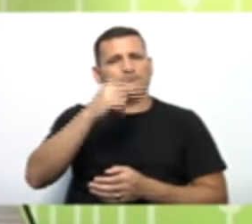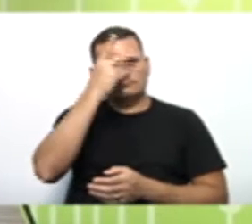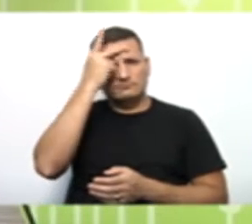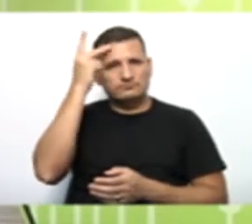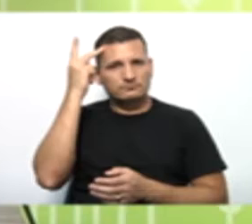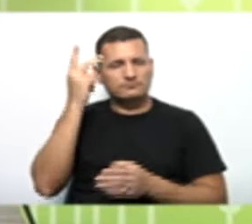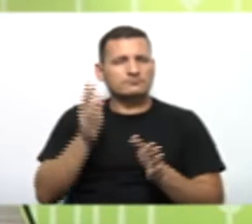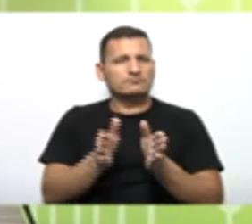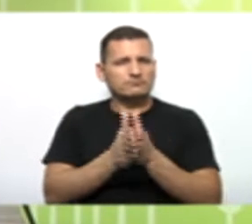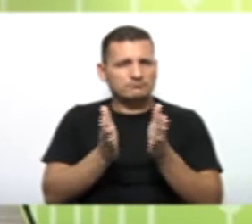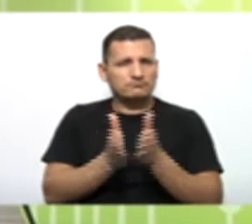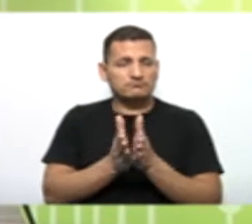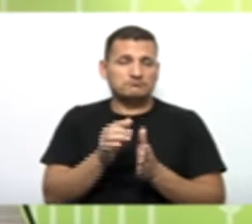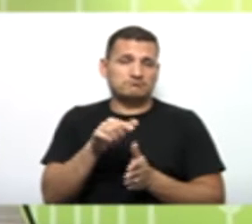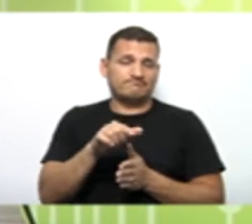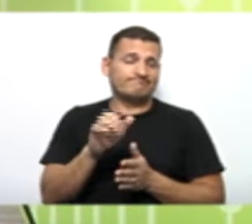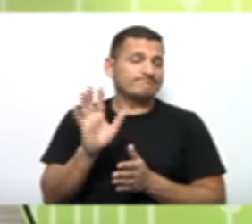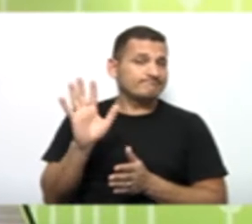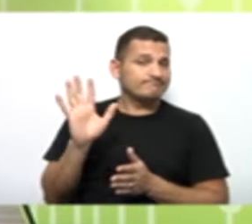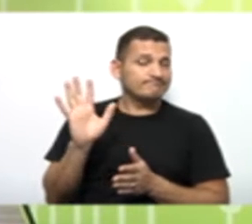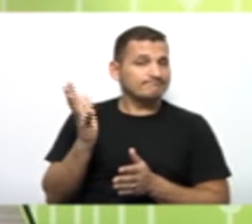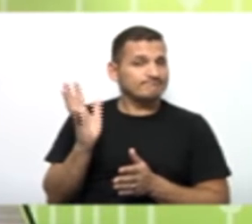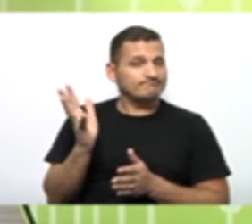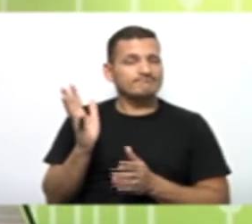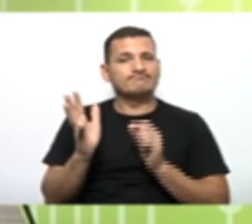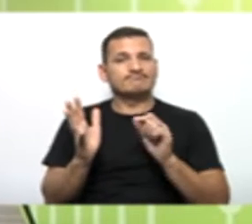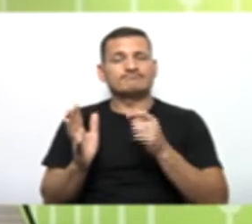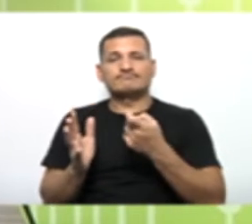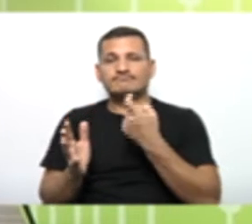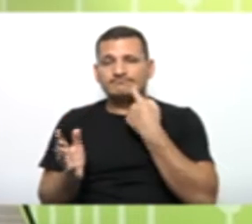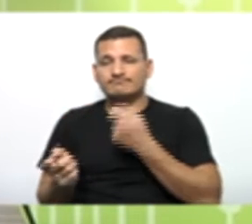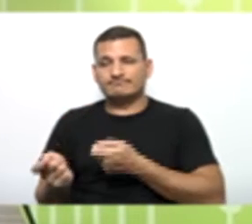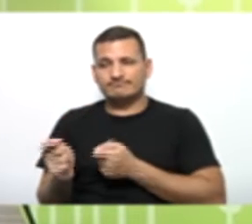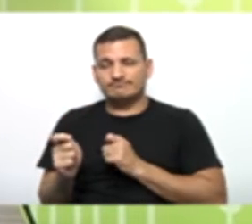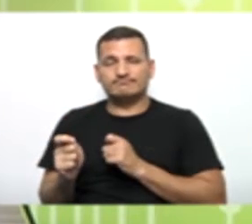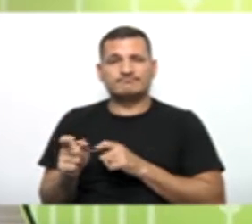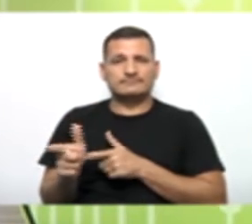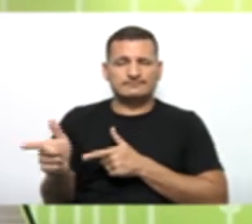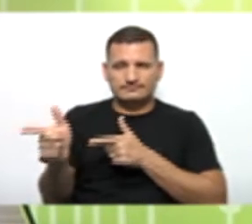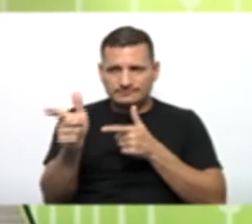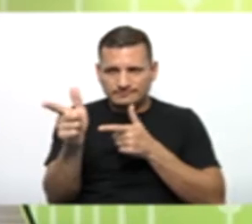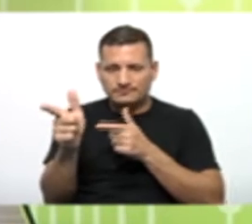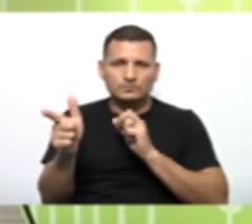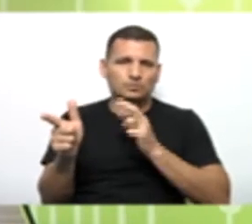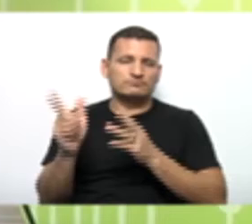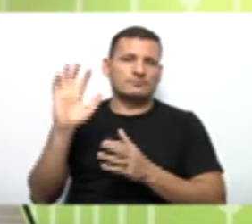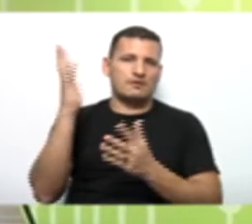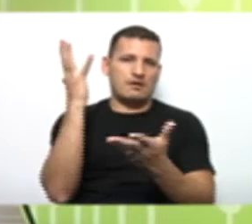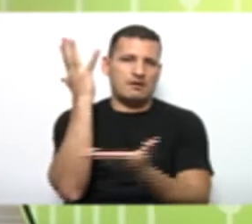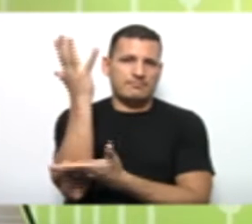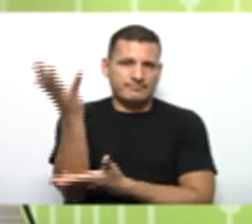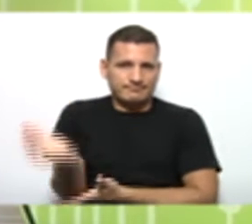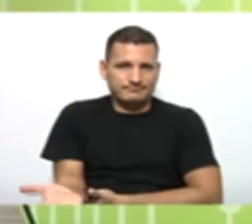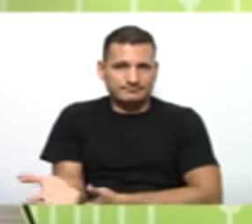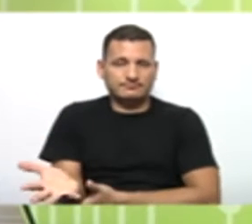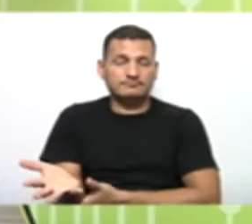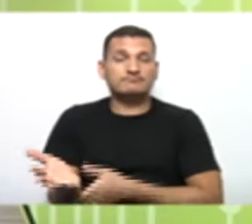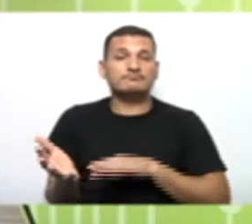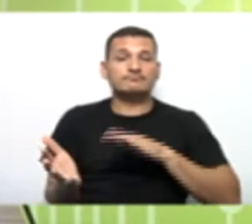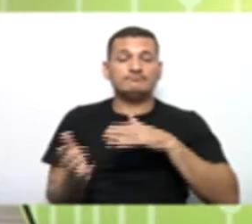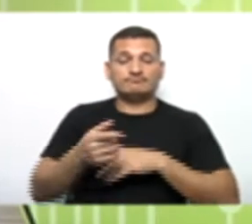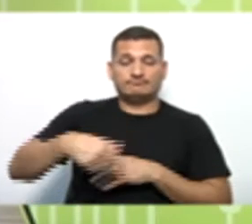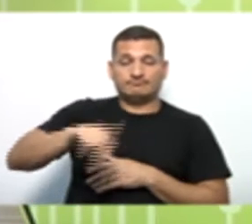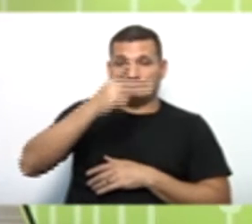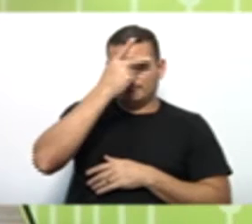pobres, elas provavelmente vão recorrer à caça, à pesca e à exploração dessas madeiras. Quando elas começarem a explorar,